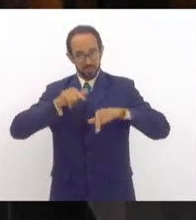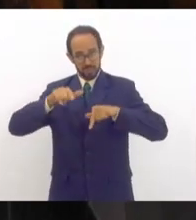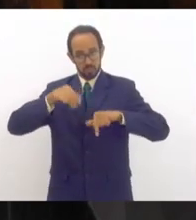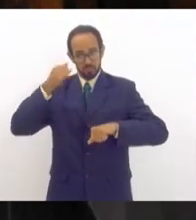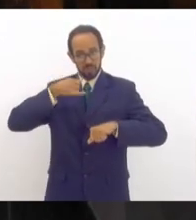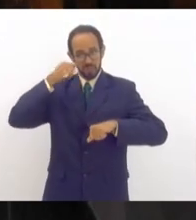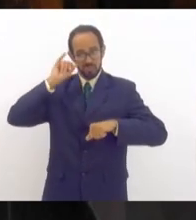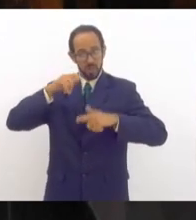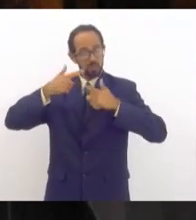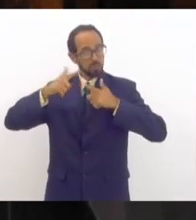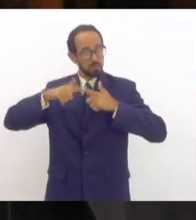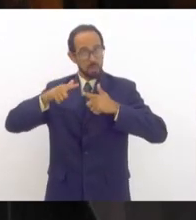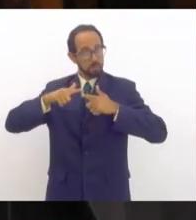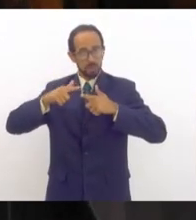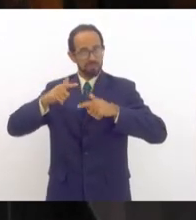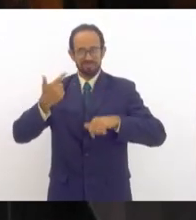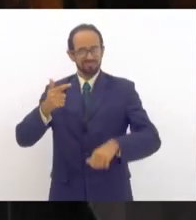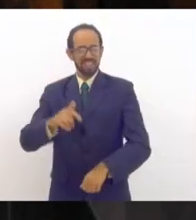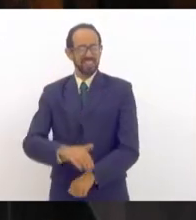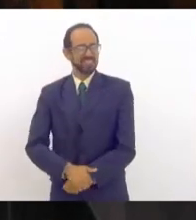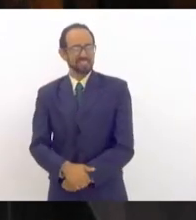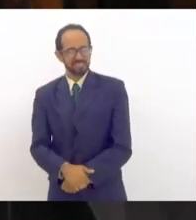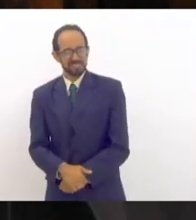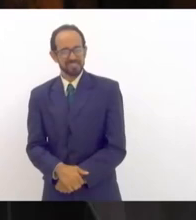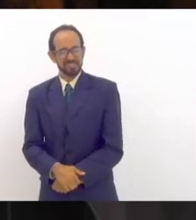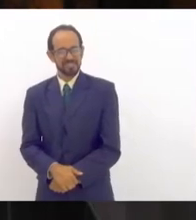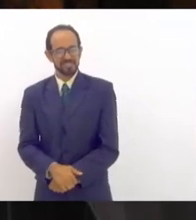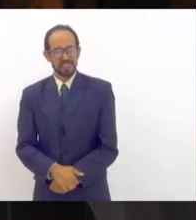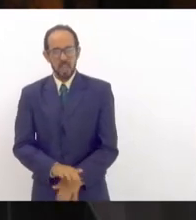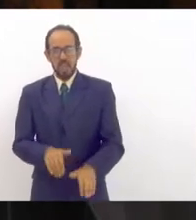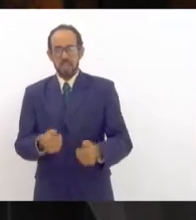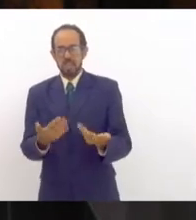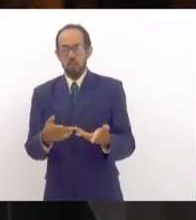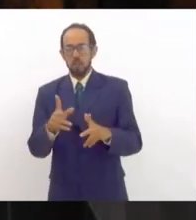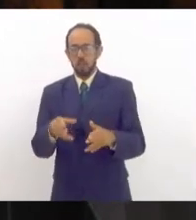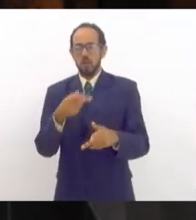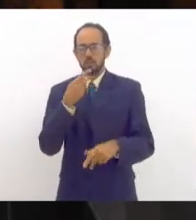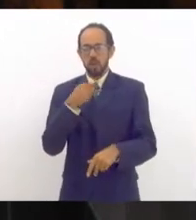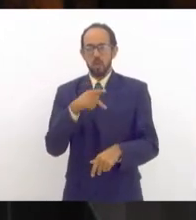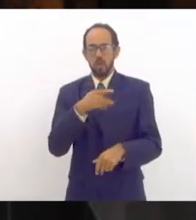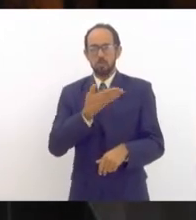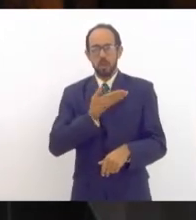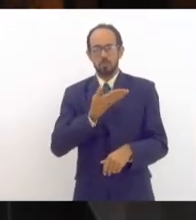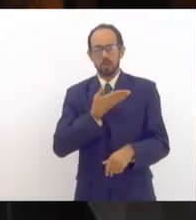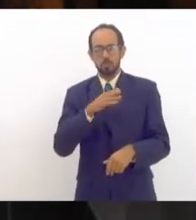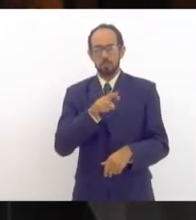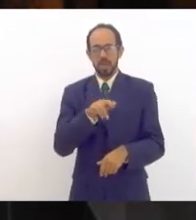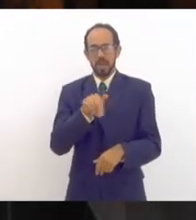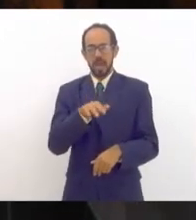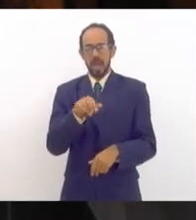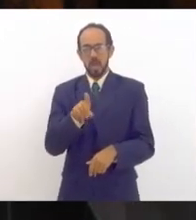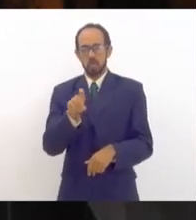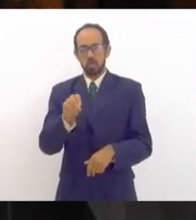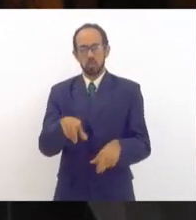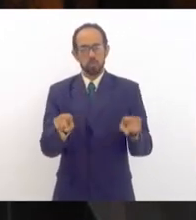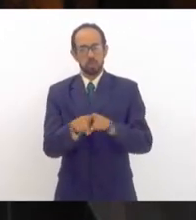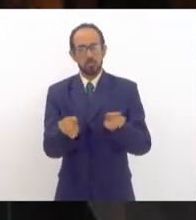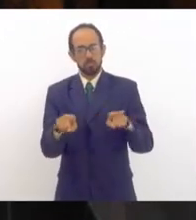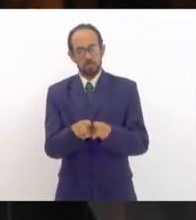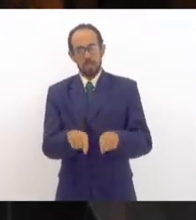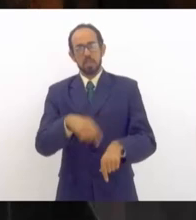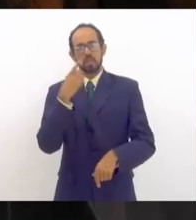não é feito então como já já falou meu amigo deputado Bernardo Rossi Como já falou meu amigo